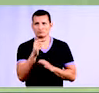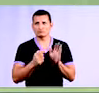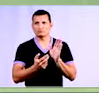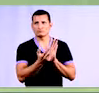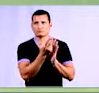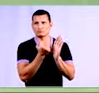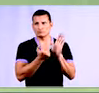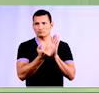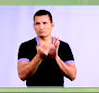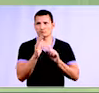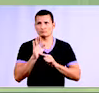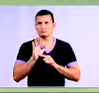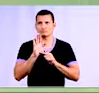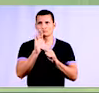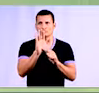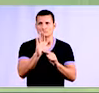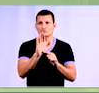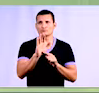ilustração